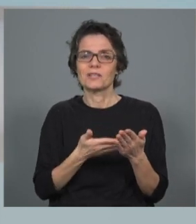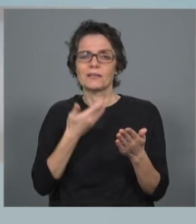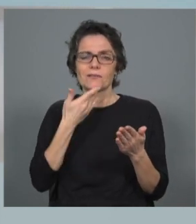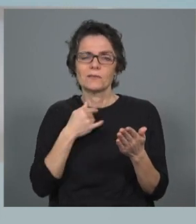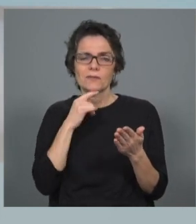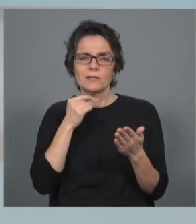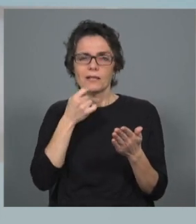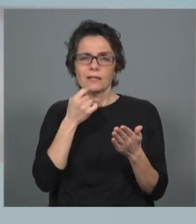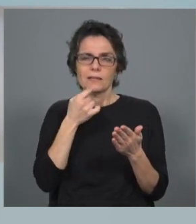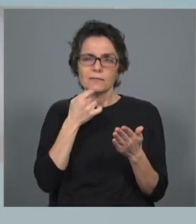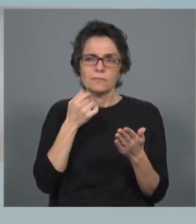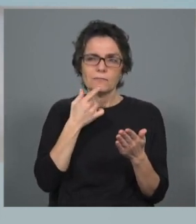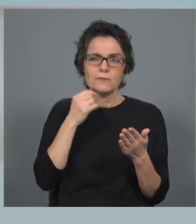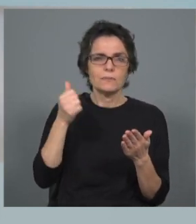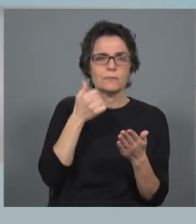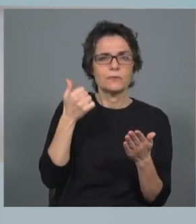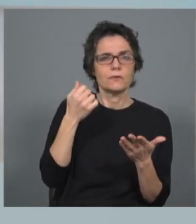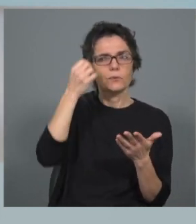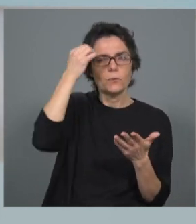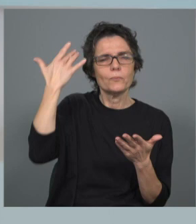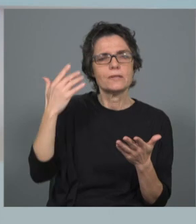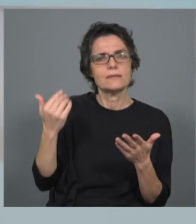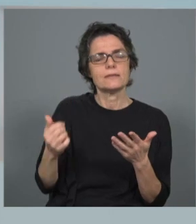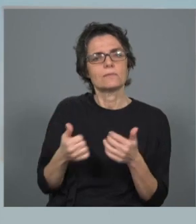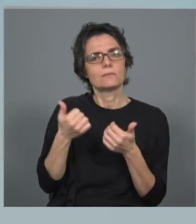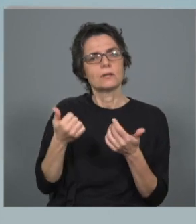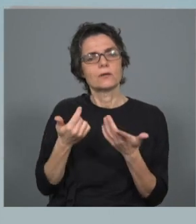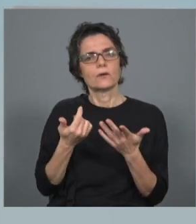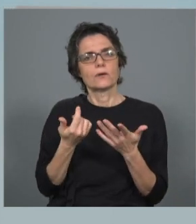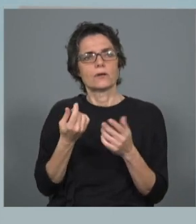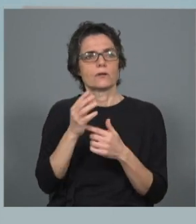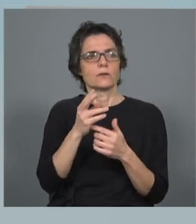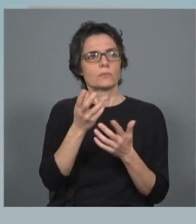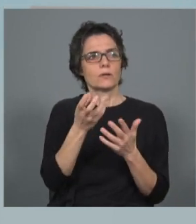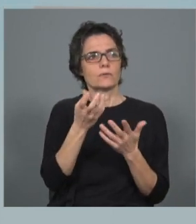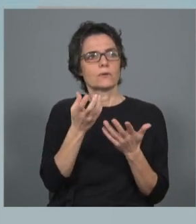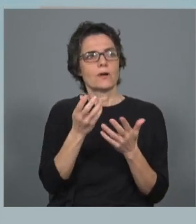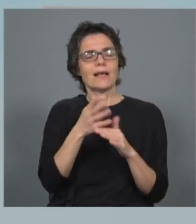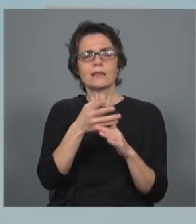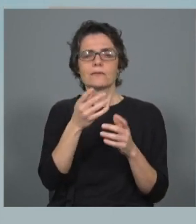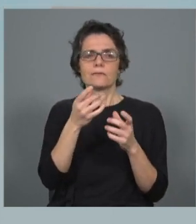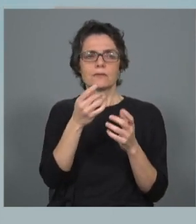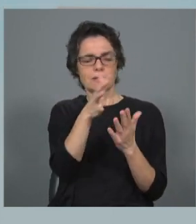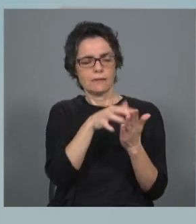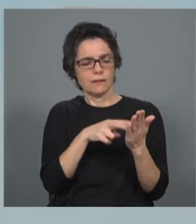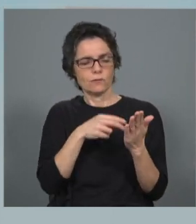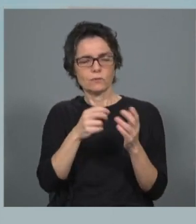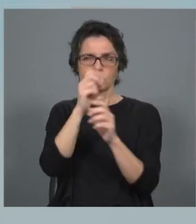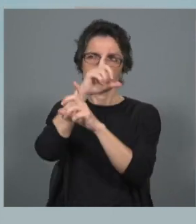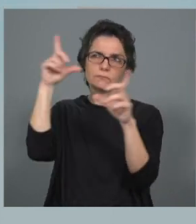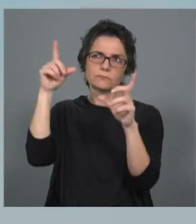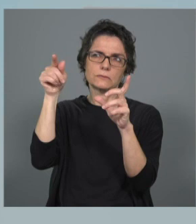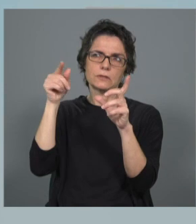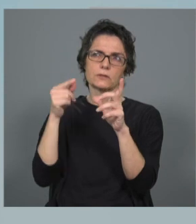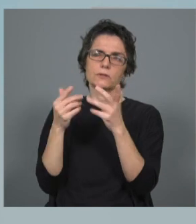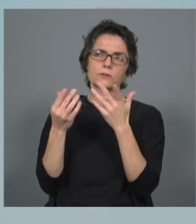as imagens que a literatura nos traz e que os livros nos dão e nos oferecem são imagens que tocam o ser humano, tocam a sua relação com